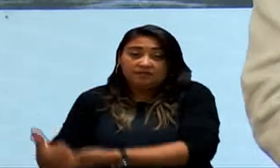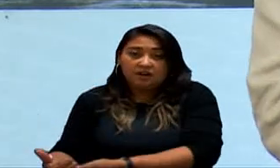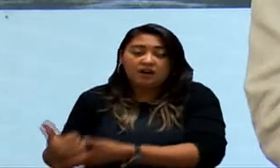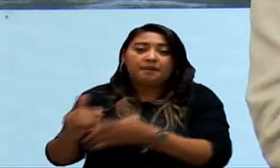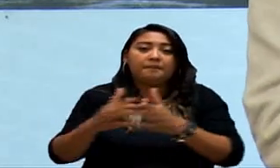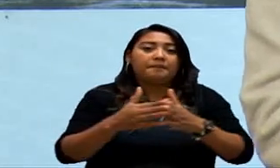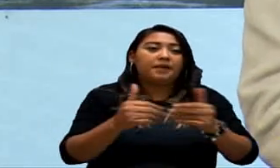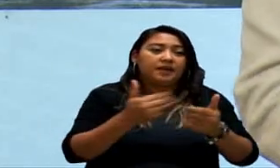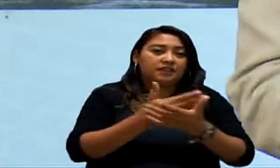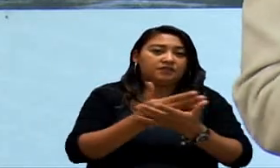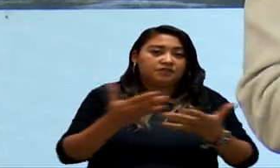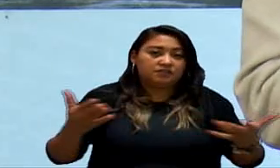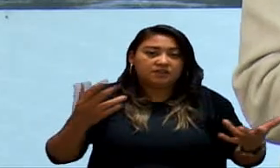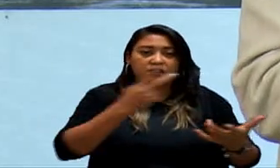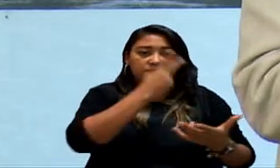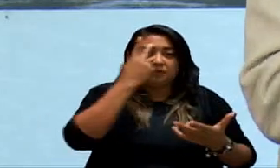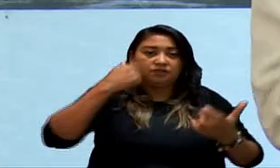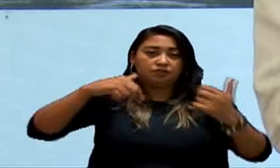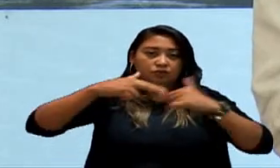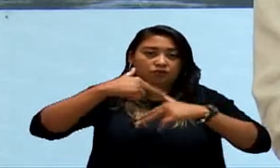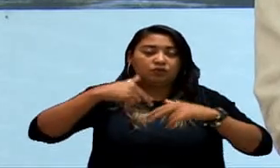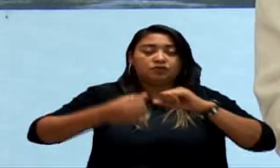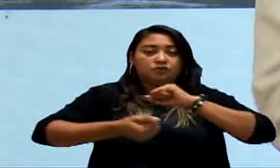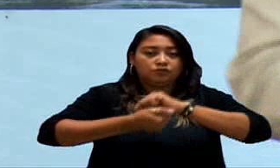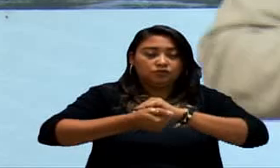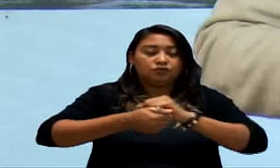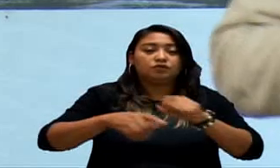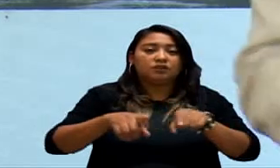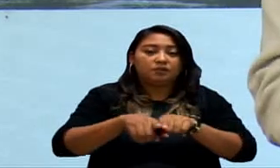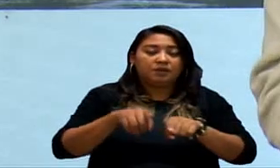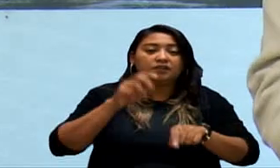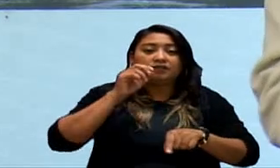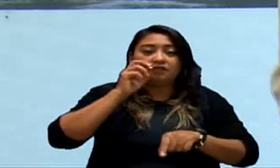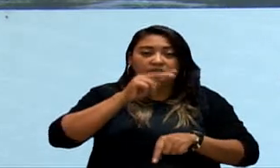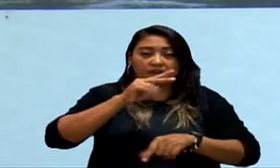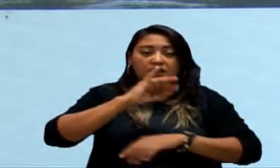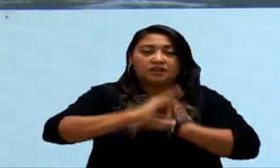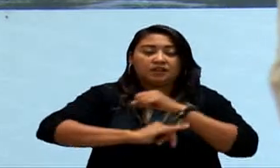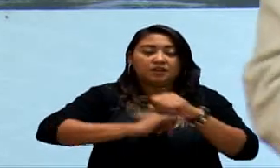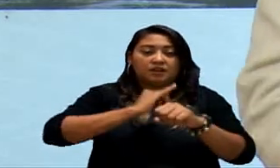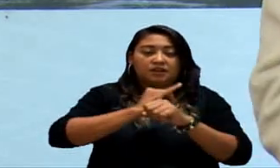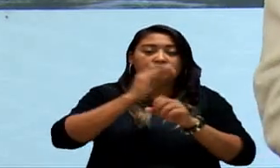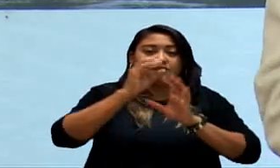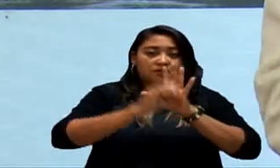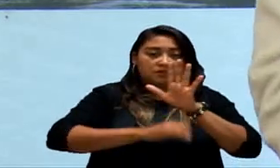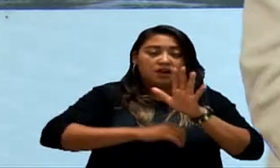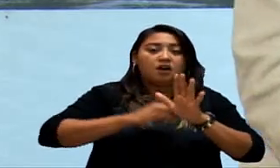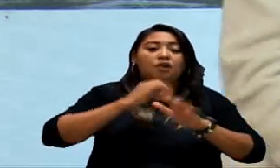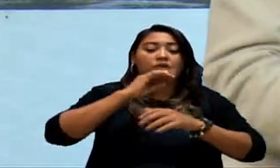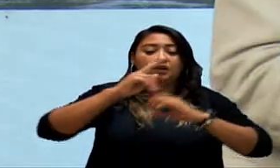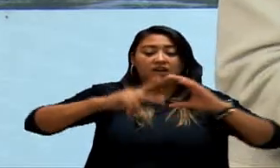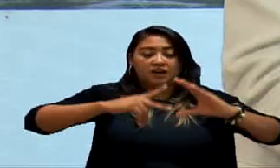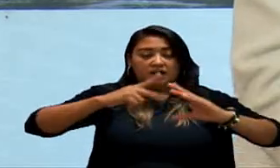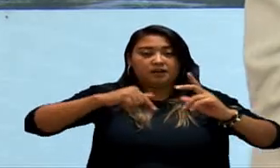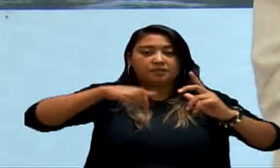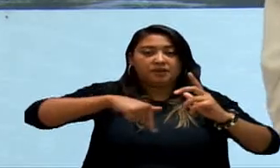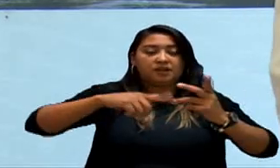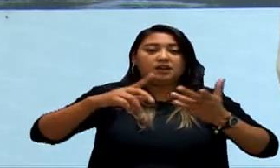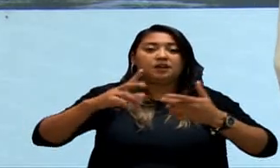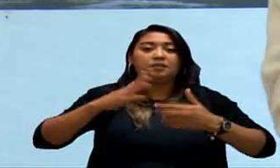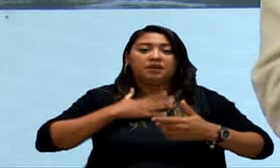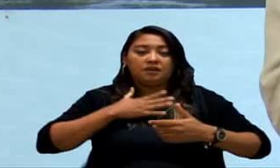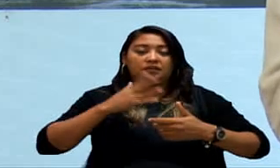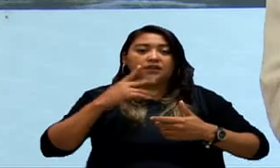para a população acompanhar o site oficial aqui, as páginas da Câmara Municipal, a página deste